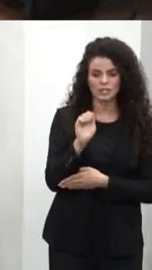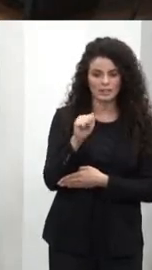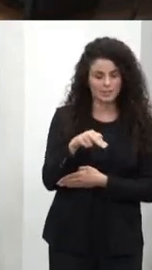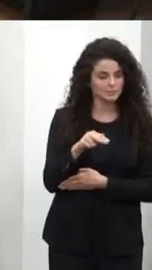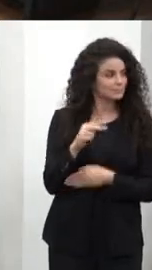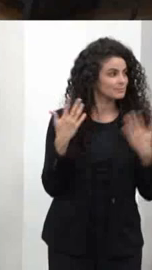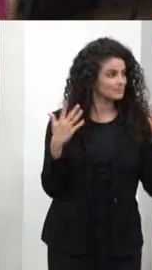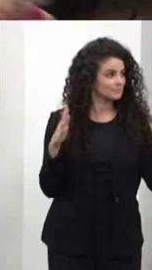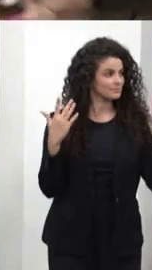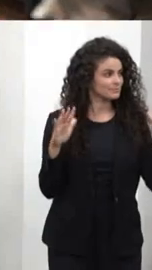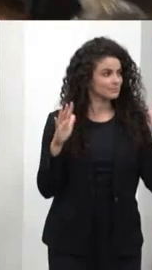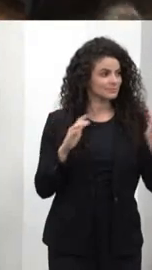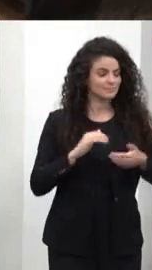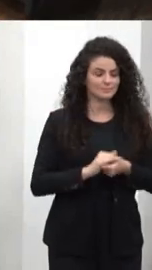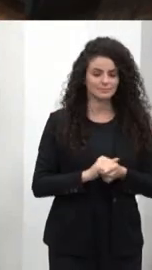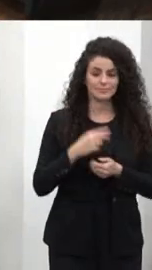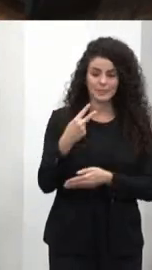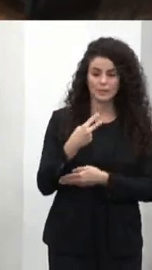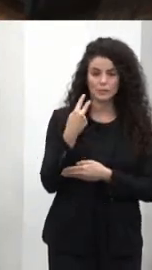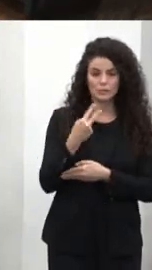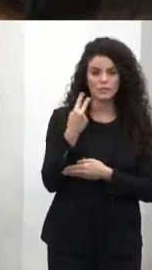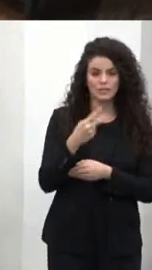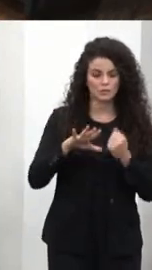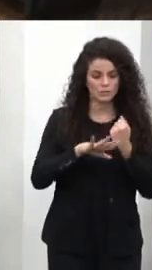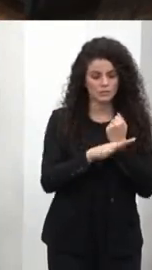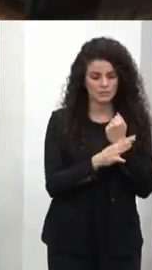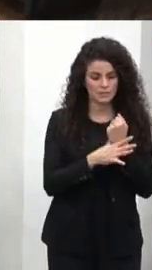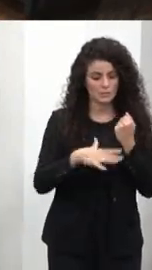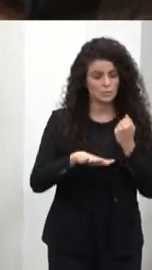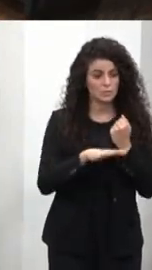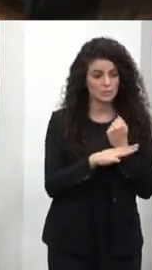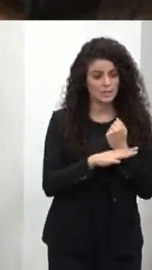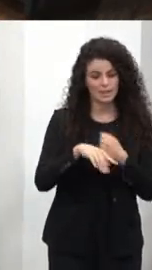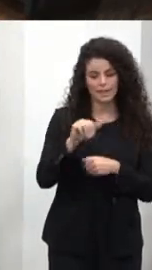senhor vereador do Município de São José André